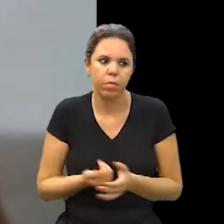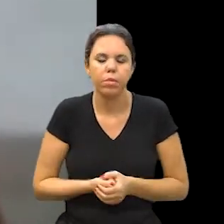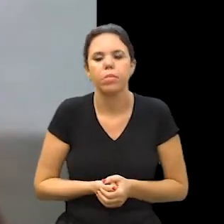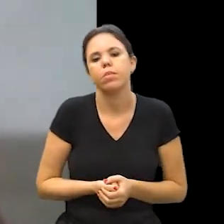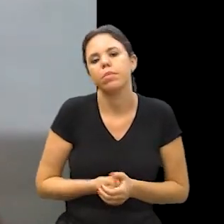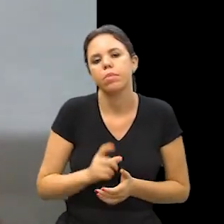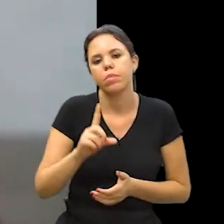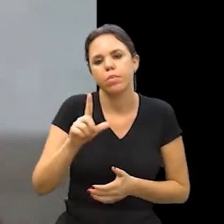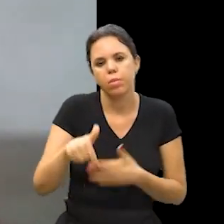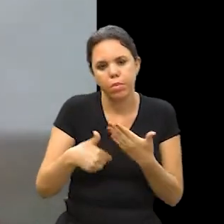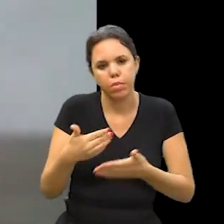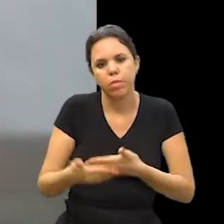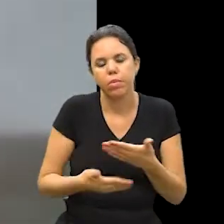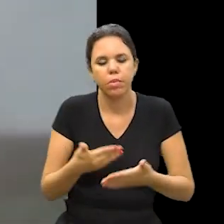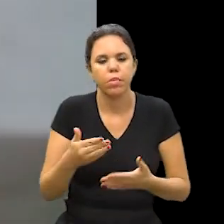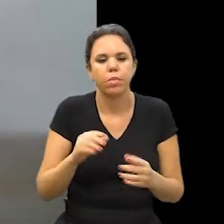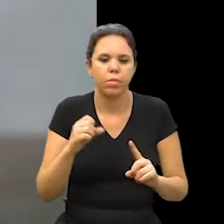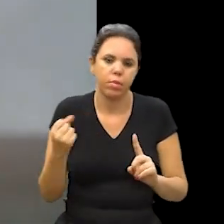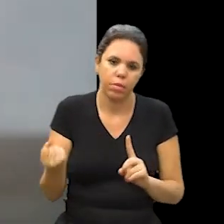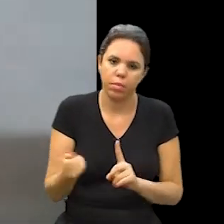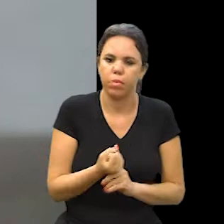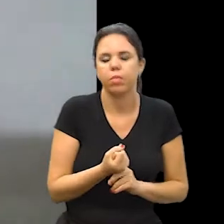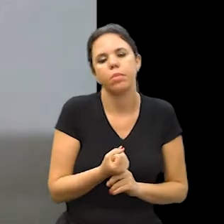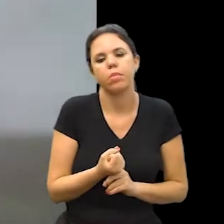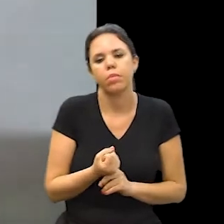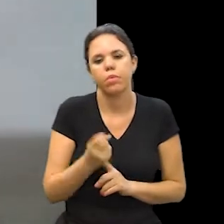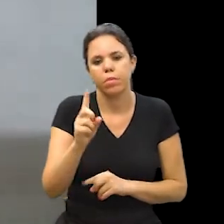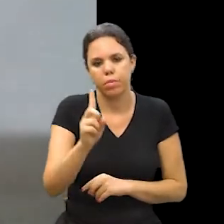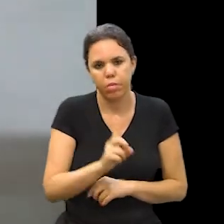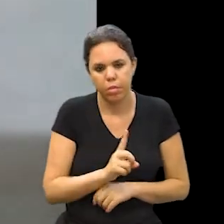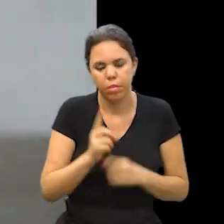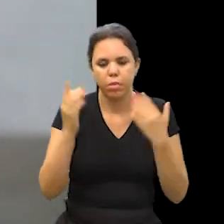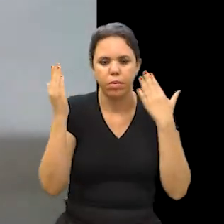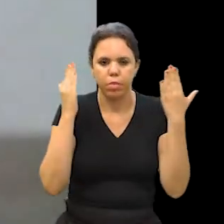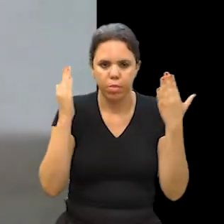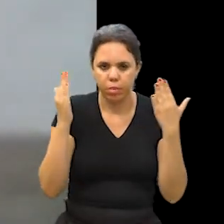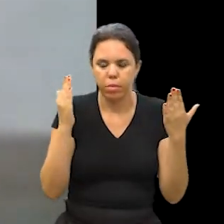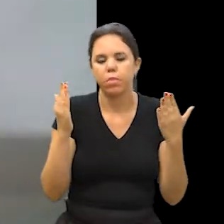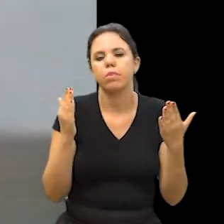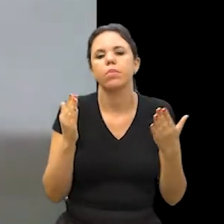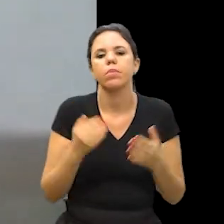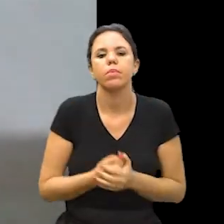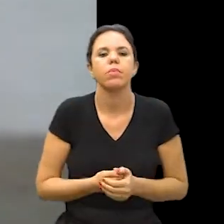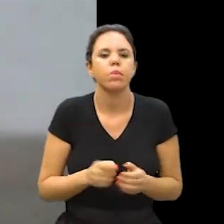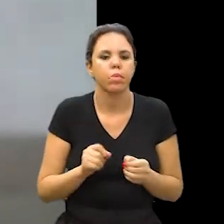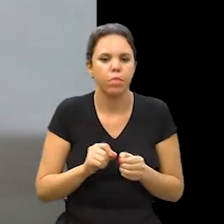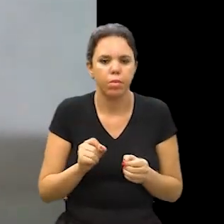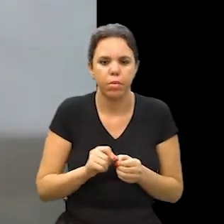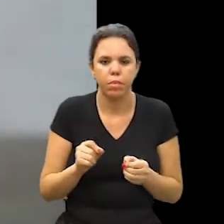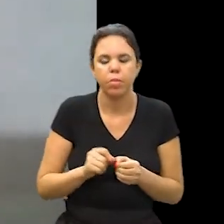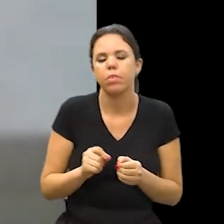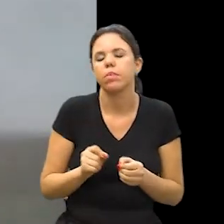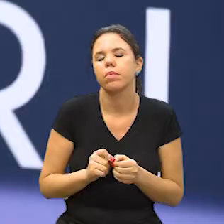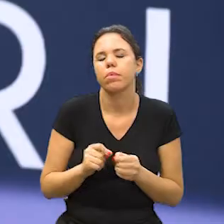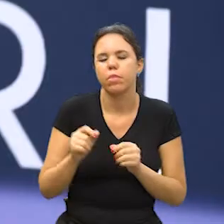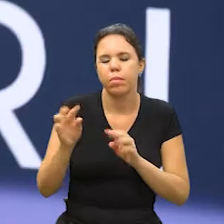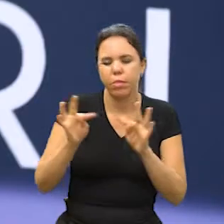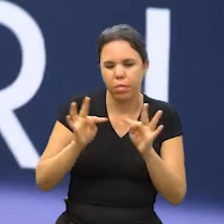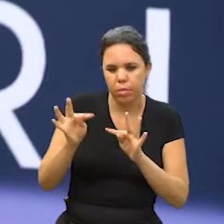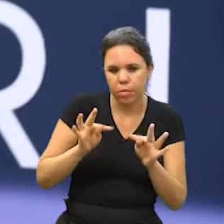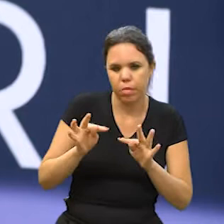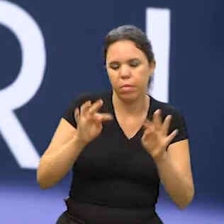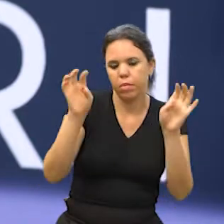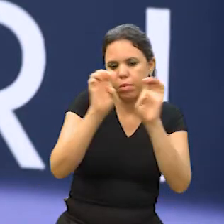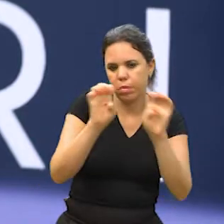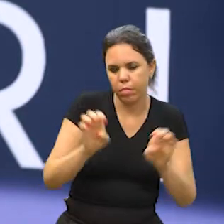Aí, depois que ela passa pelo serviço social, ela vem para a área da psicologia, porque daí eu vou fazer uma anamnese e ver como está a estrutura